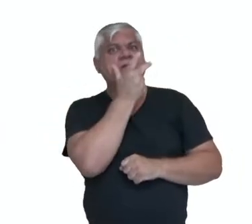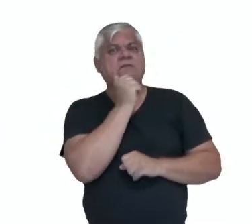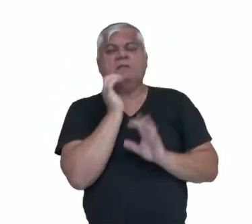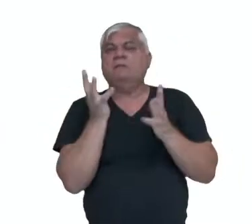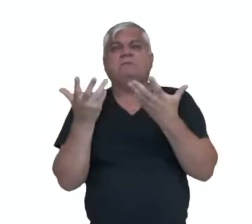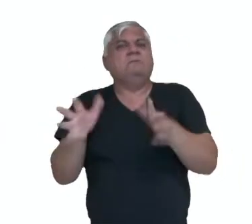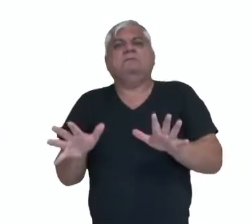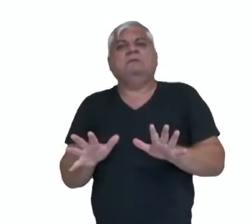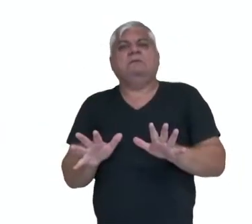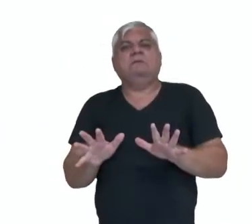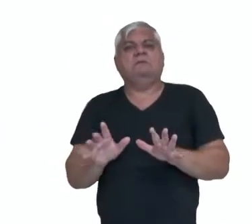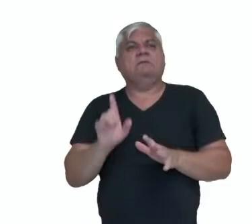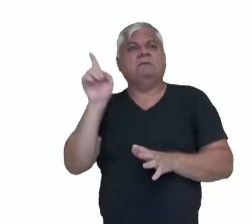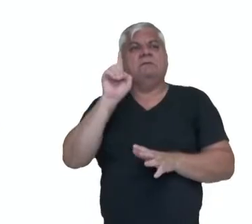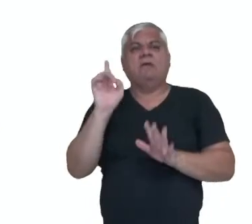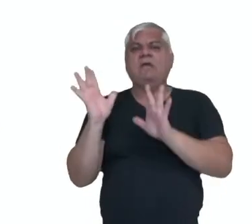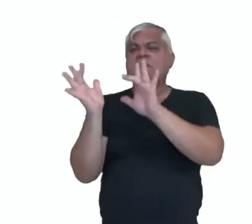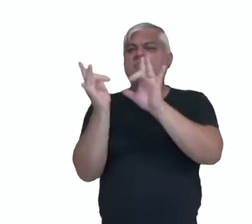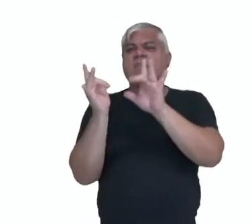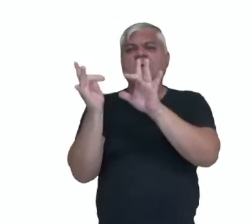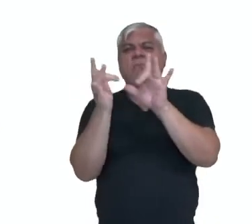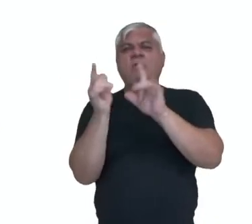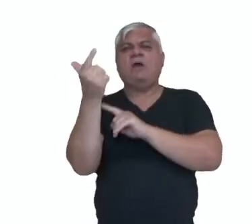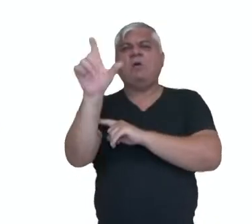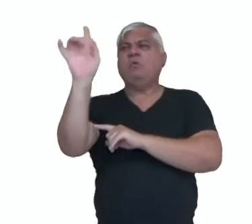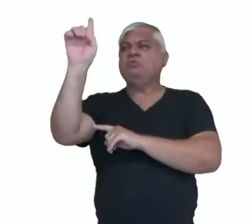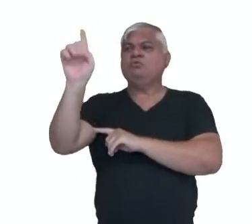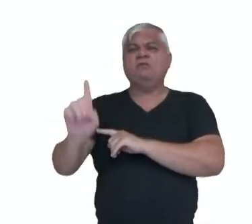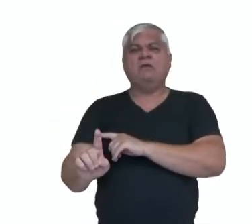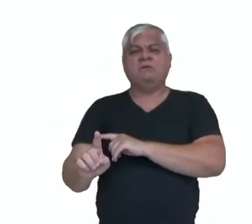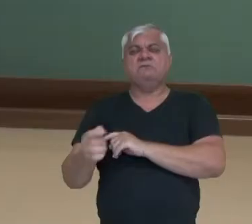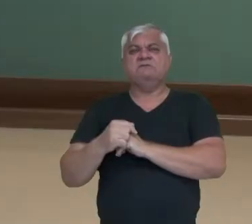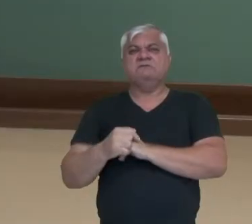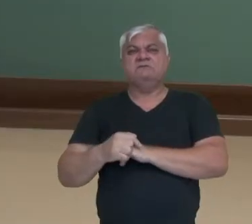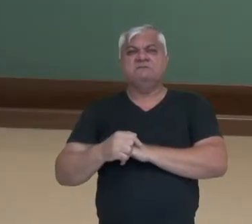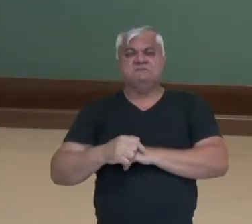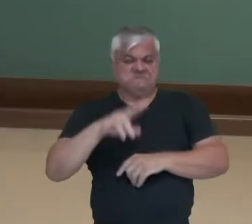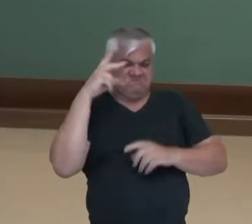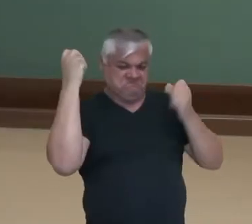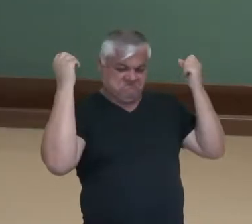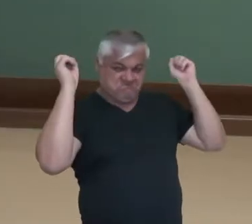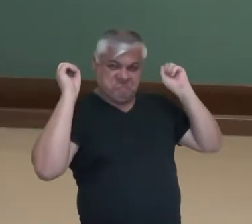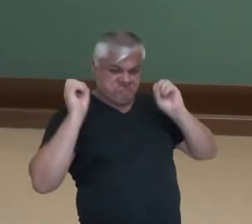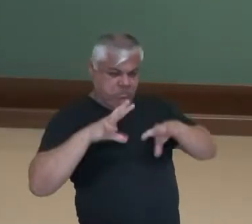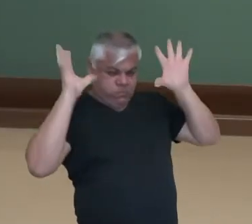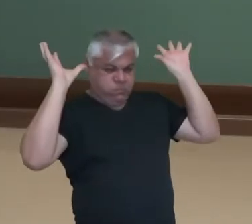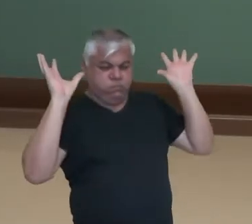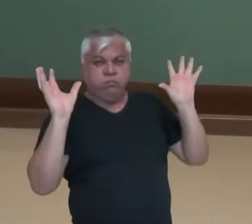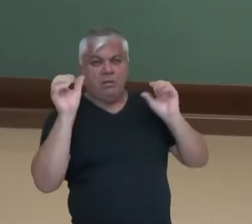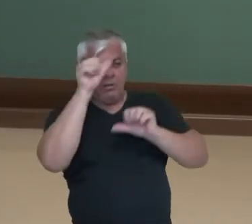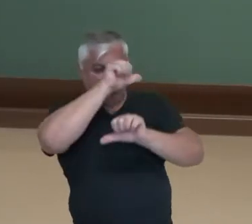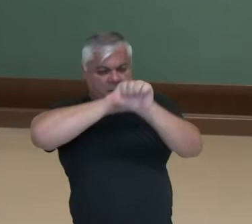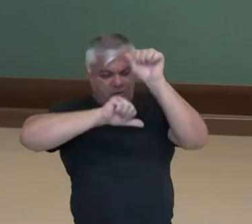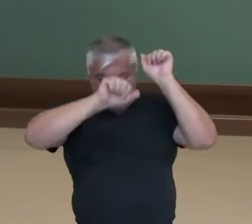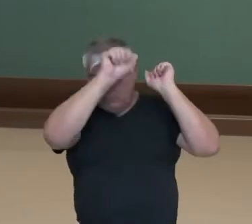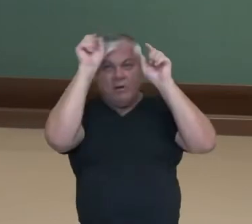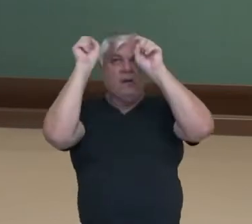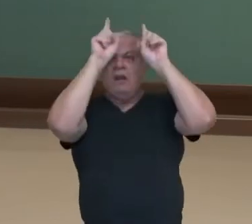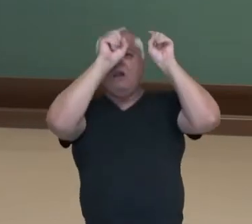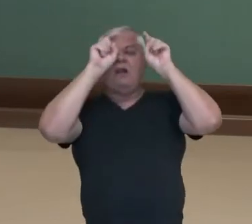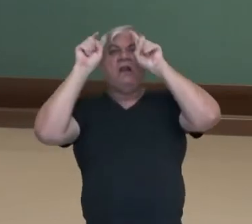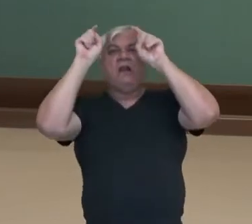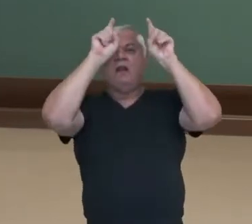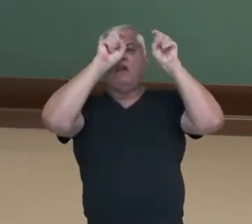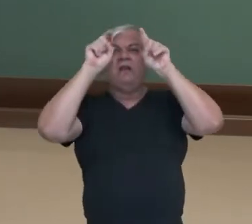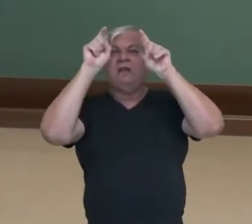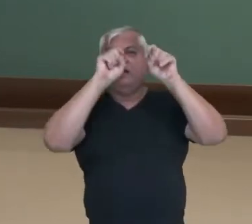aí, né, namorar lá com um dos deuses, ela foi mal amaldiçoada com serpentes que nenhum outro homem podia olhar para ela. Que história é